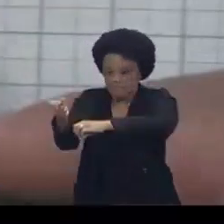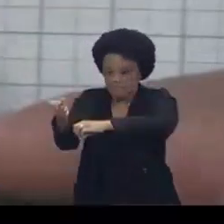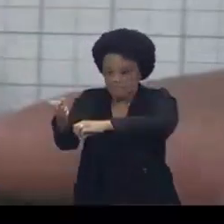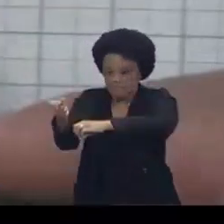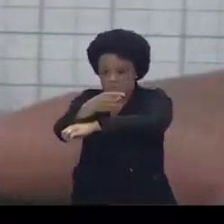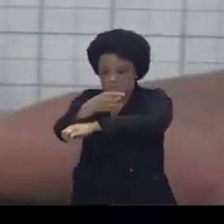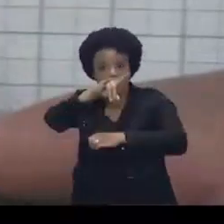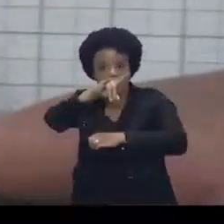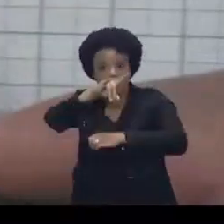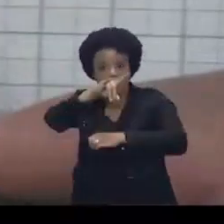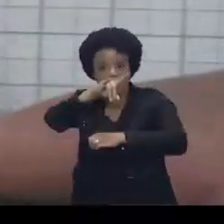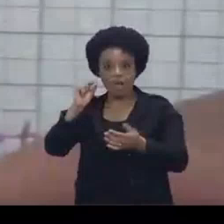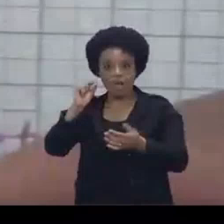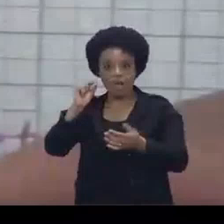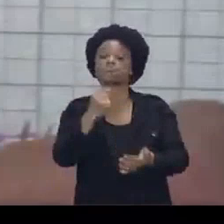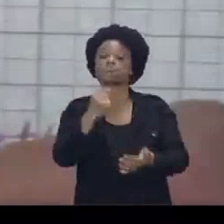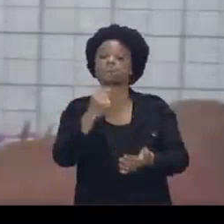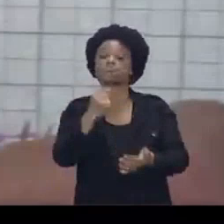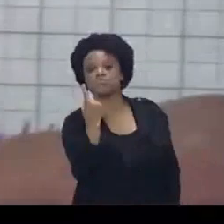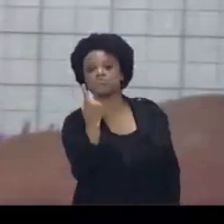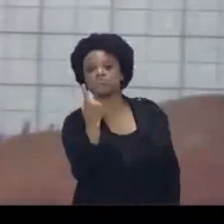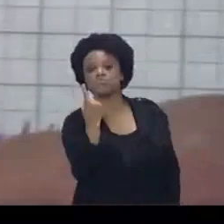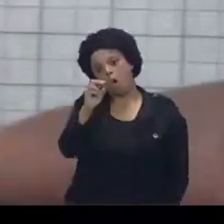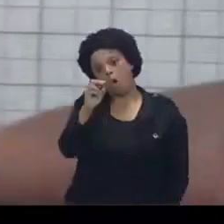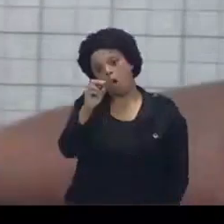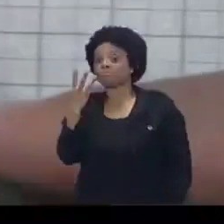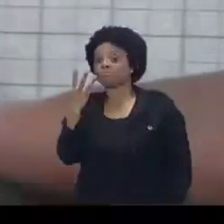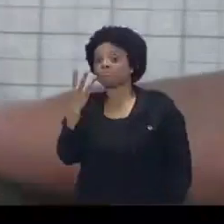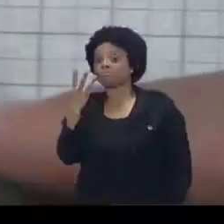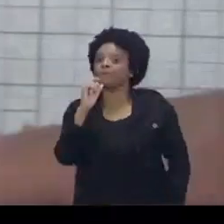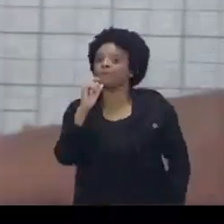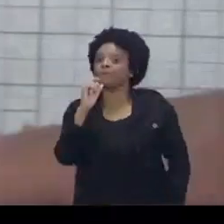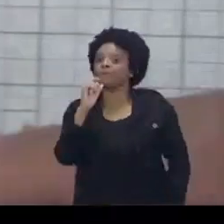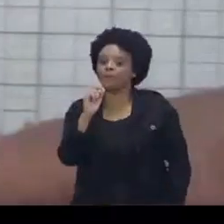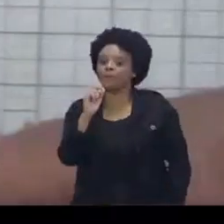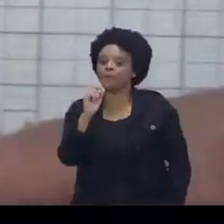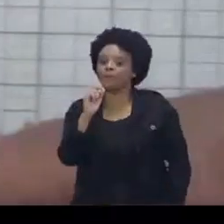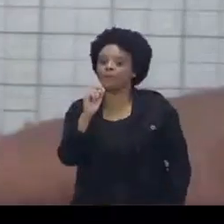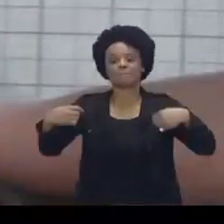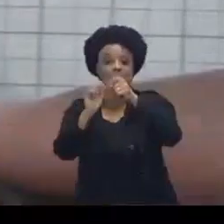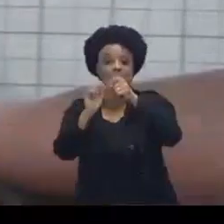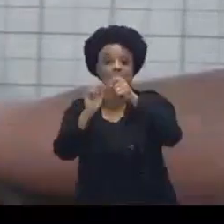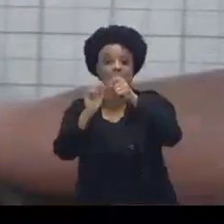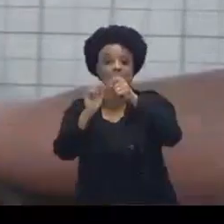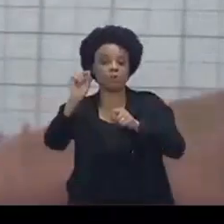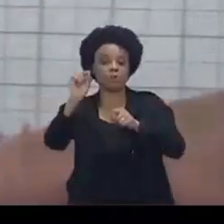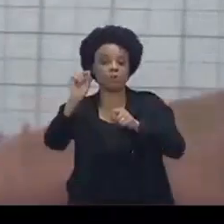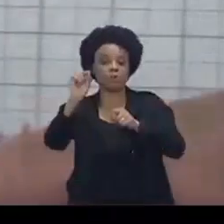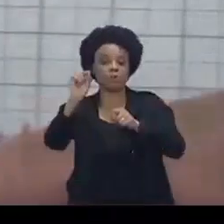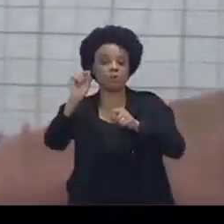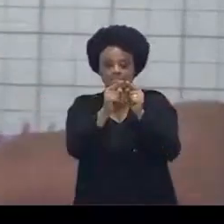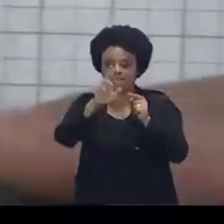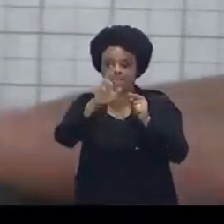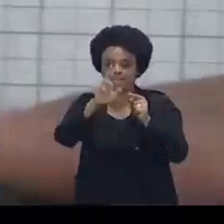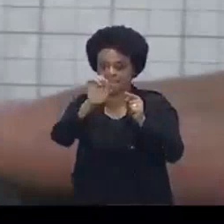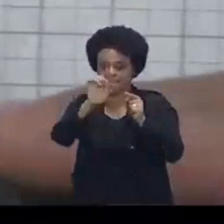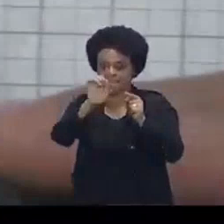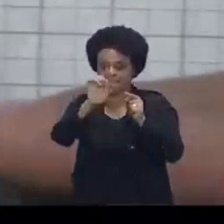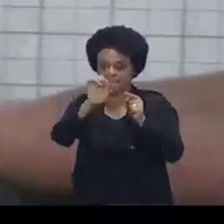ponto 3, você iria o quê? Traçar uma reta, e você sabe que a